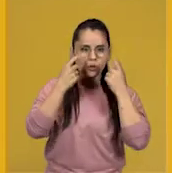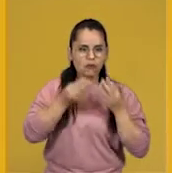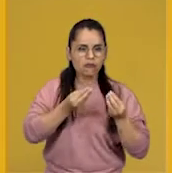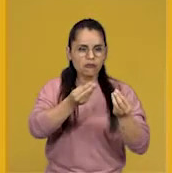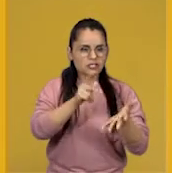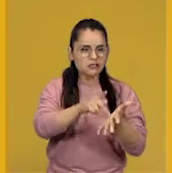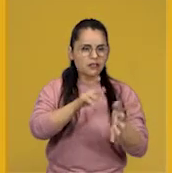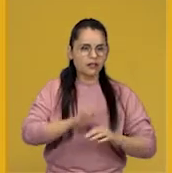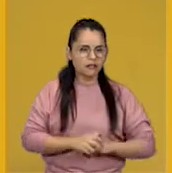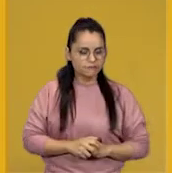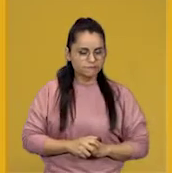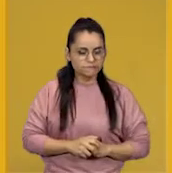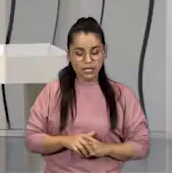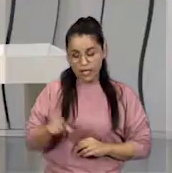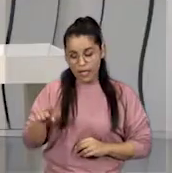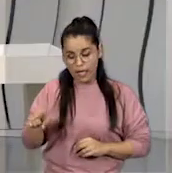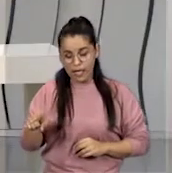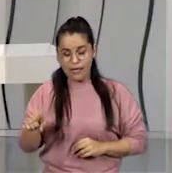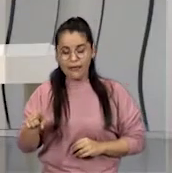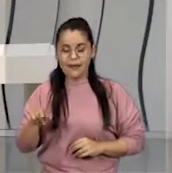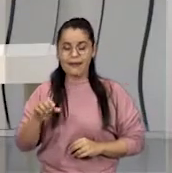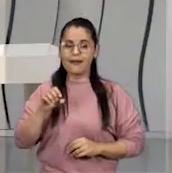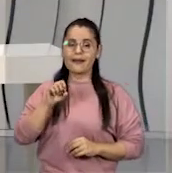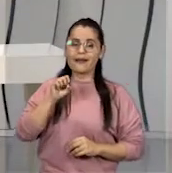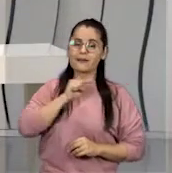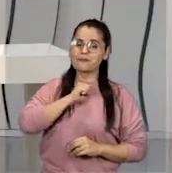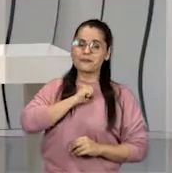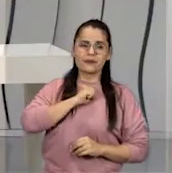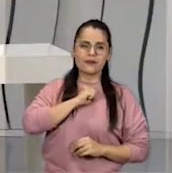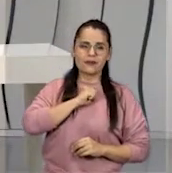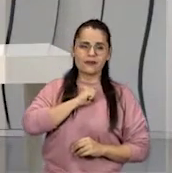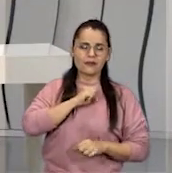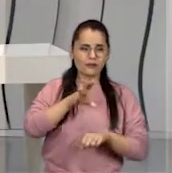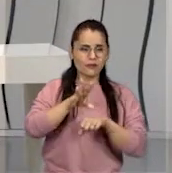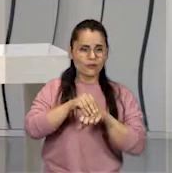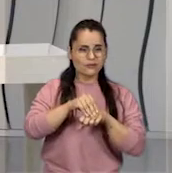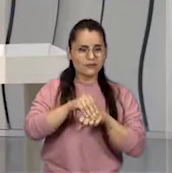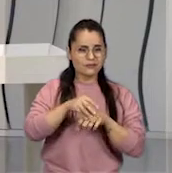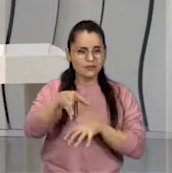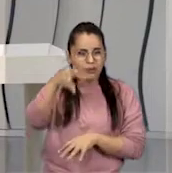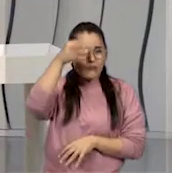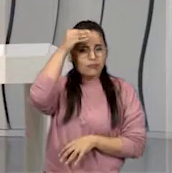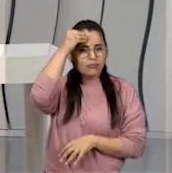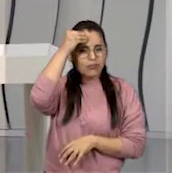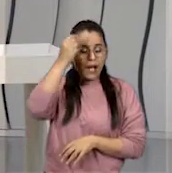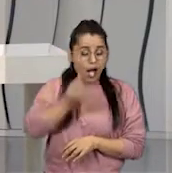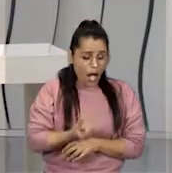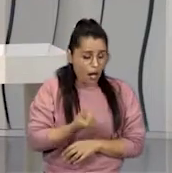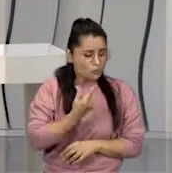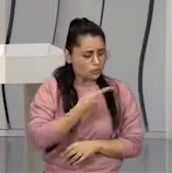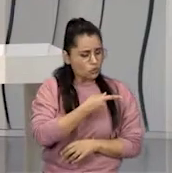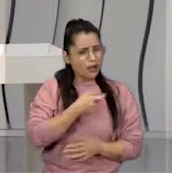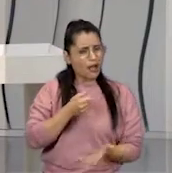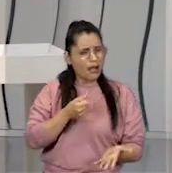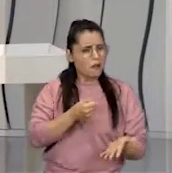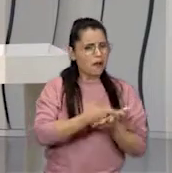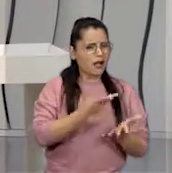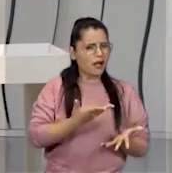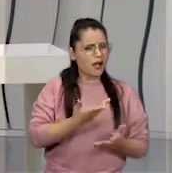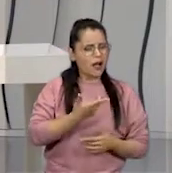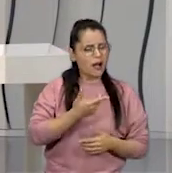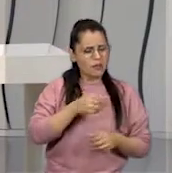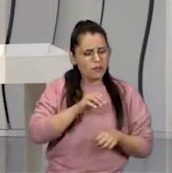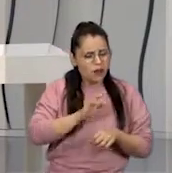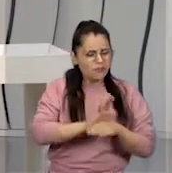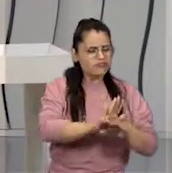verdade. Sócrates era um amante do conhecimento. Para ele isso era absurdo, as pessoas cobrarem para levar a outra